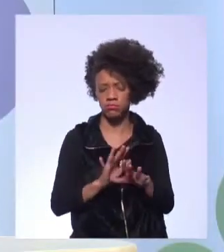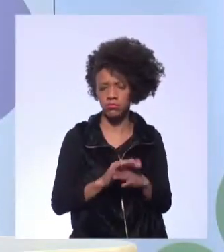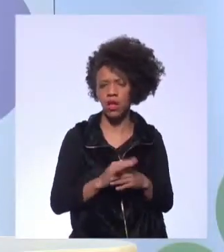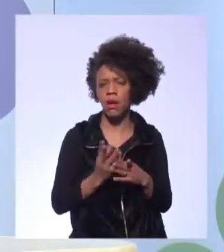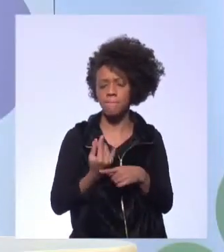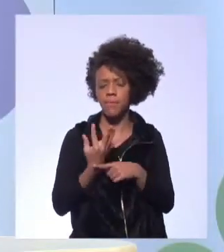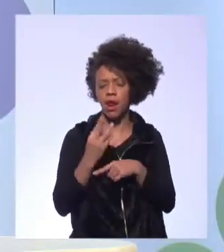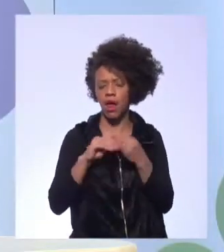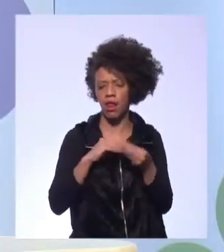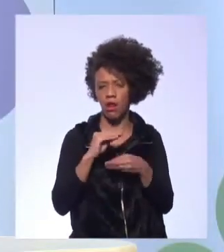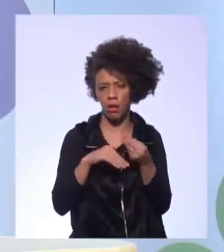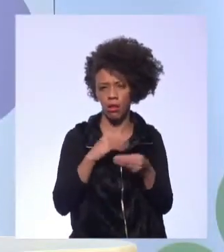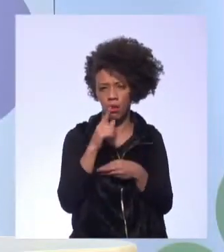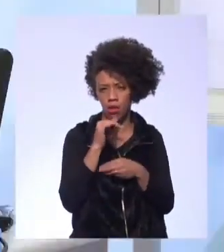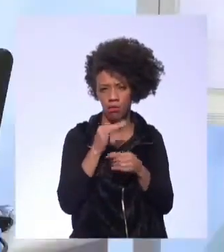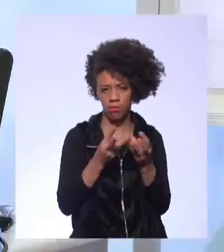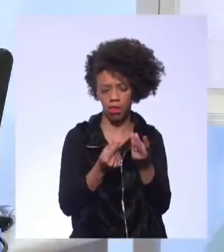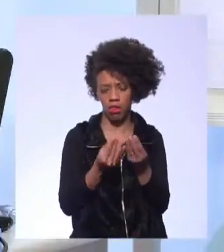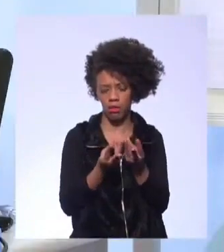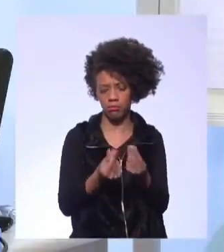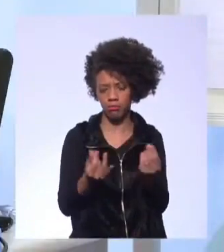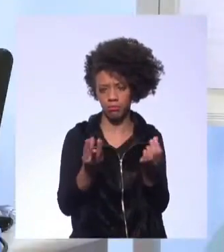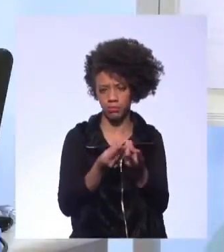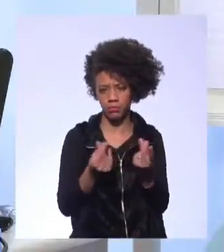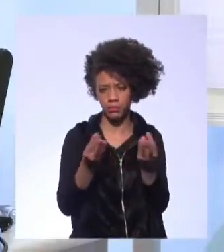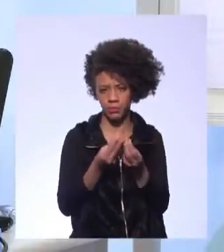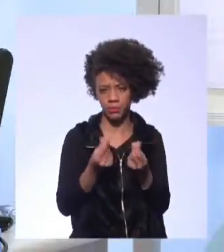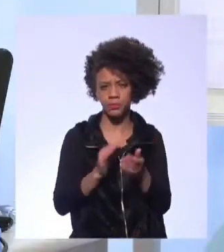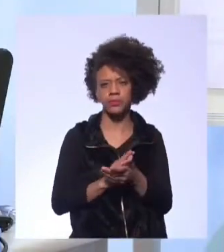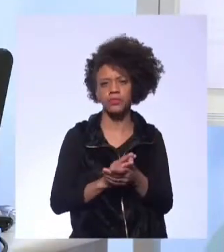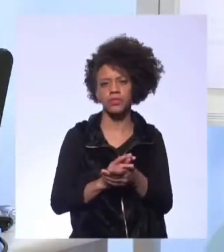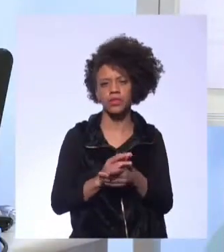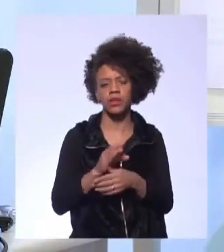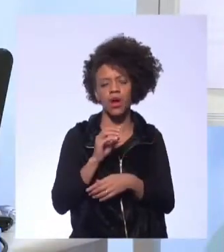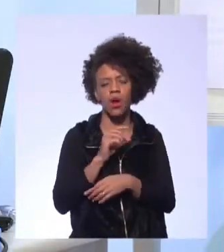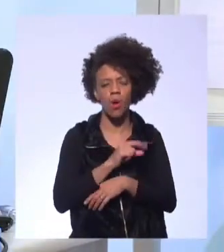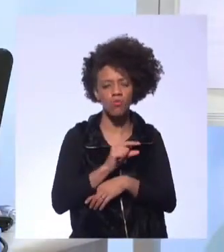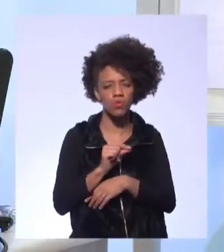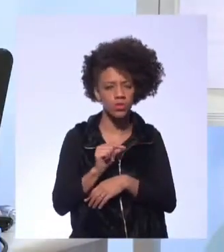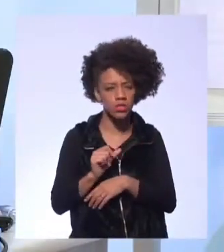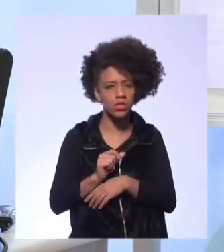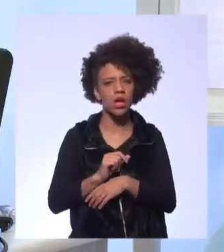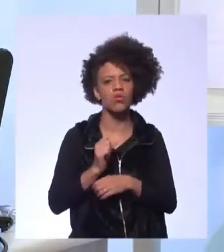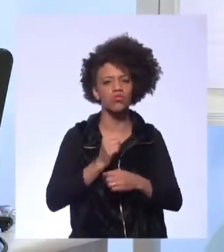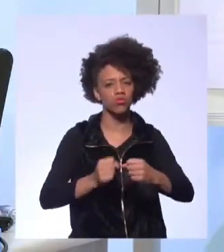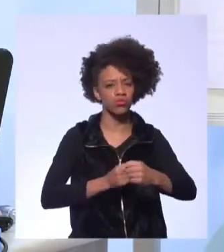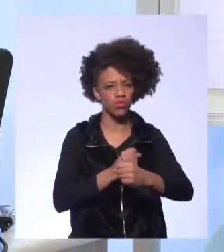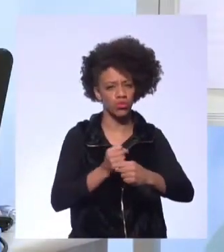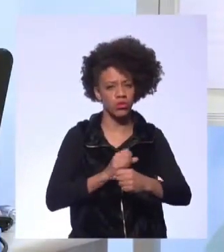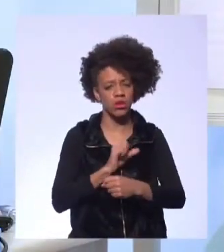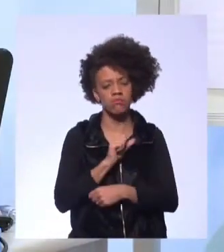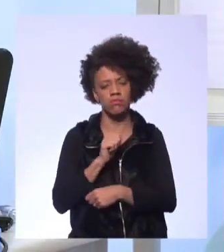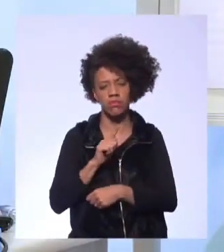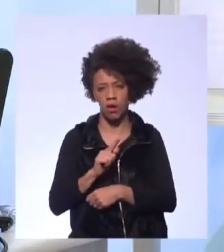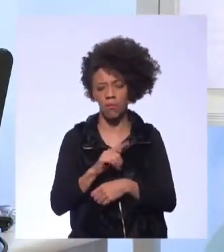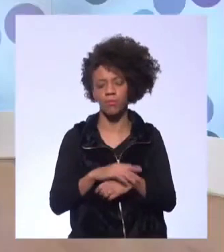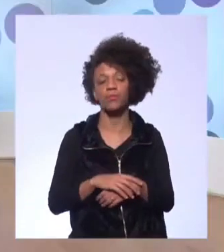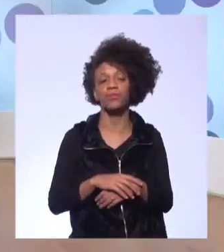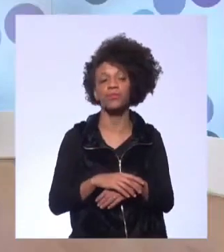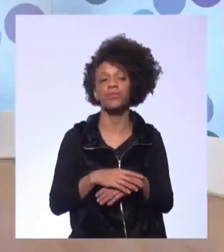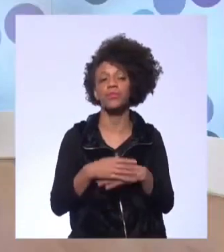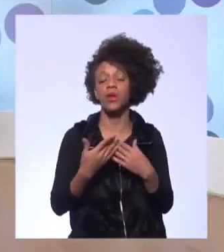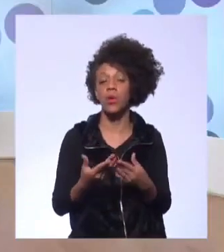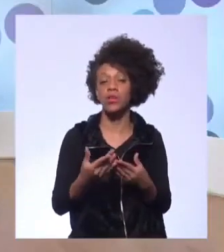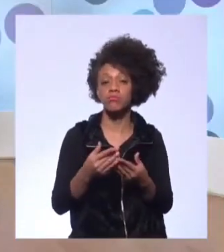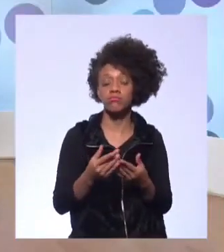diluído. diluído que nem, na por exemplo, tem o água. NaCl, que é o sal de cozinha, que vocês têm em casa, que é sólido, perfeito? Tá lá os grãozinhos. Quando eu coloco